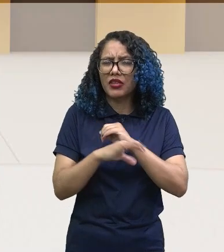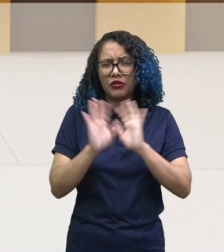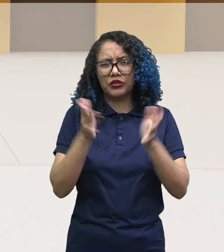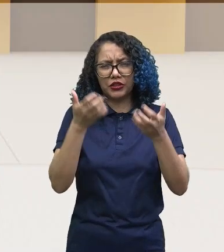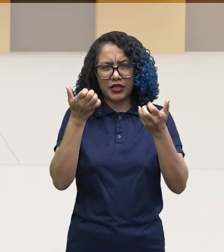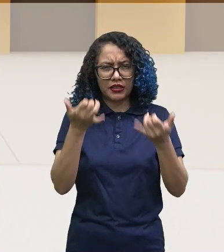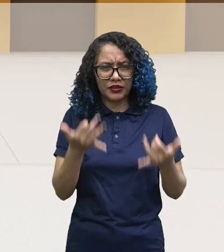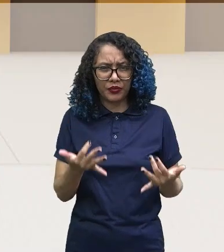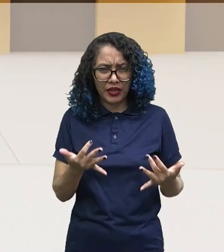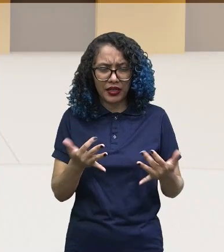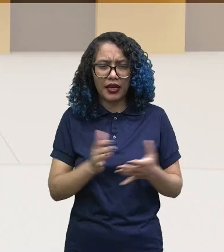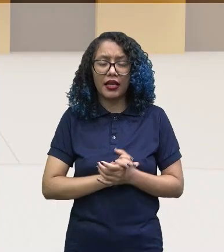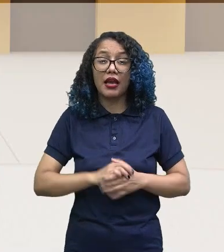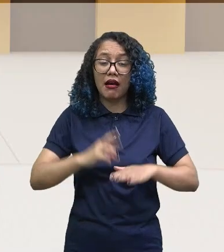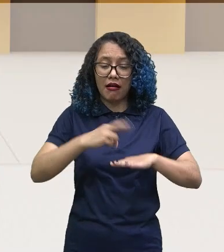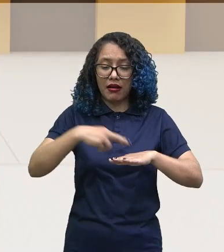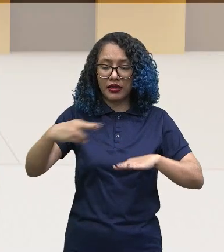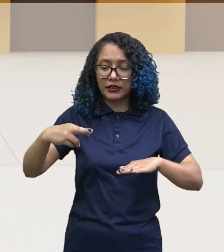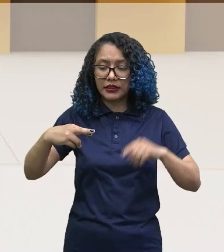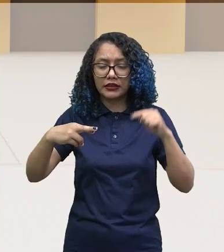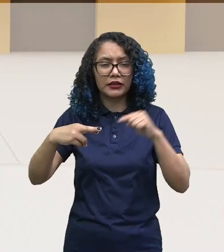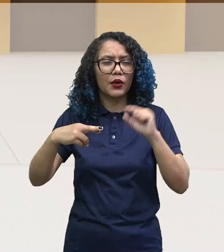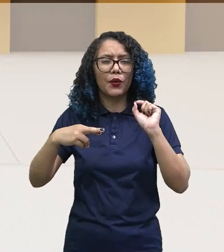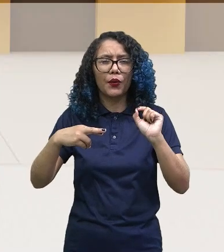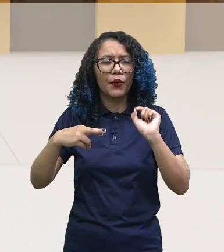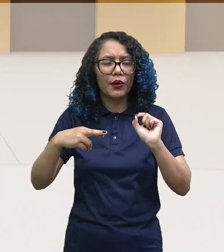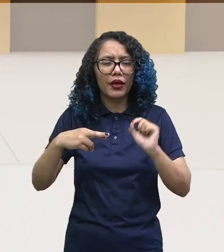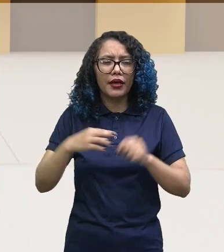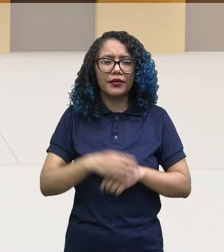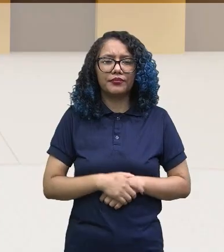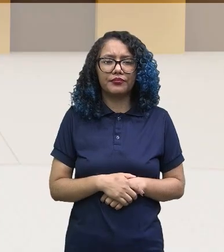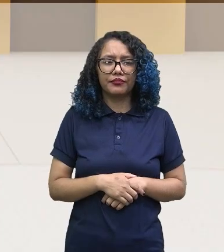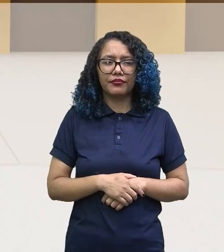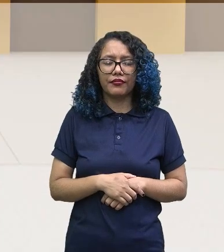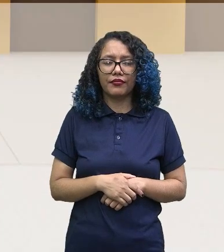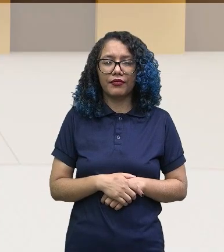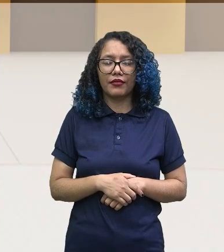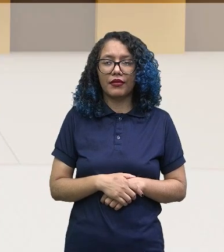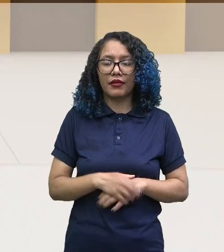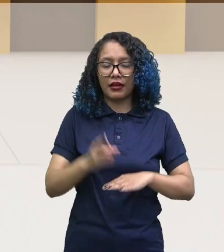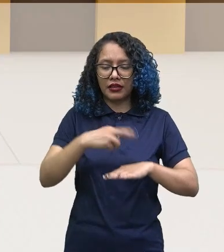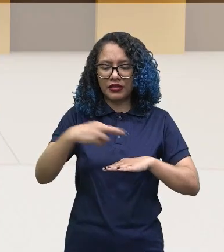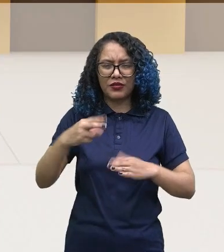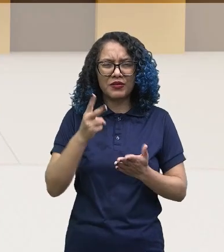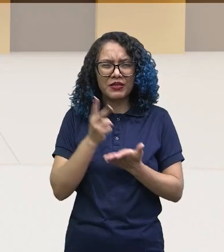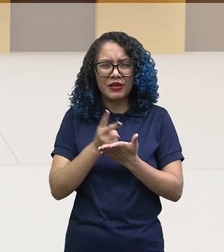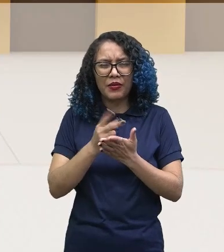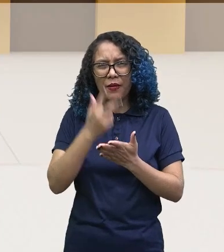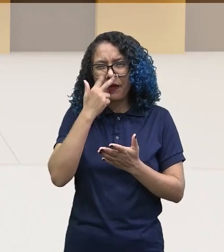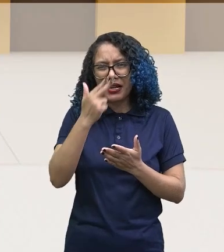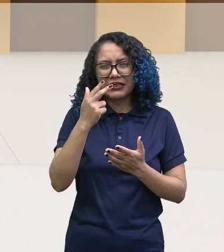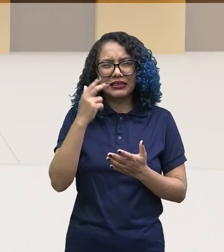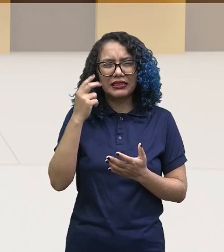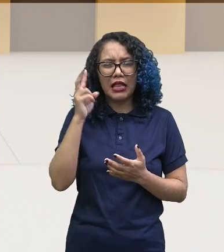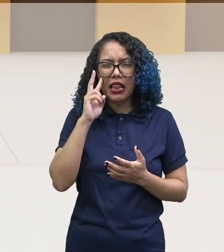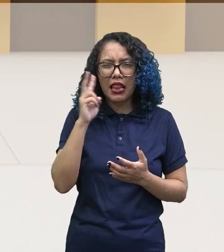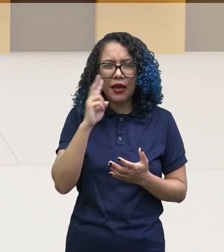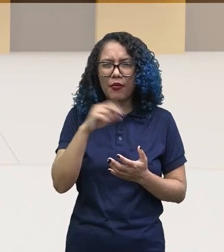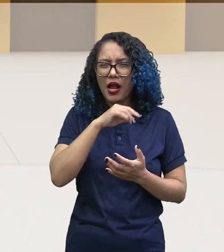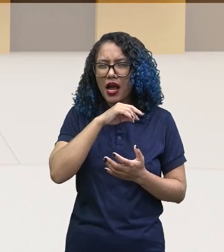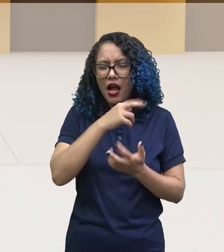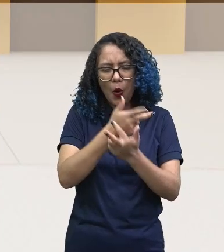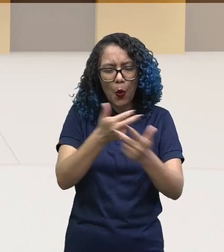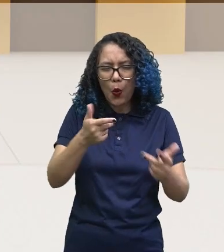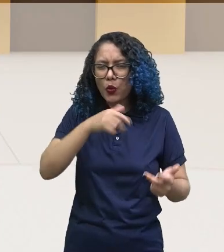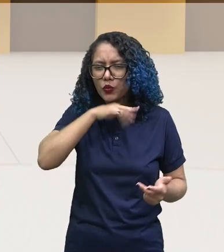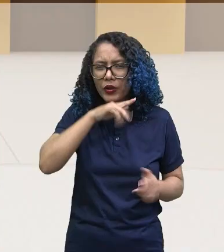pouco. Que a radiação, quando a gente ouve falar em radiação, sempre pensamos que é de forma ruim. Só que a